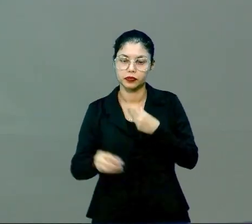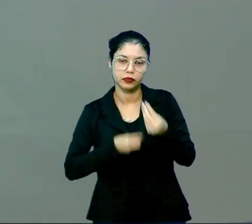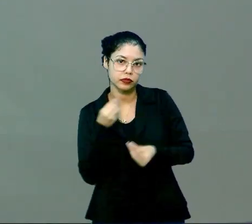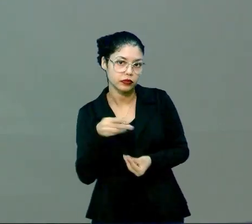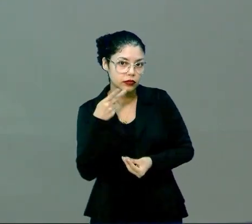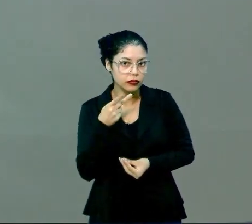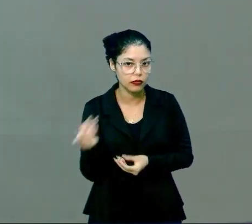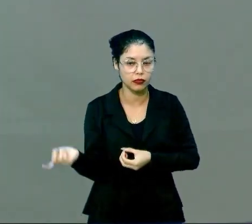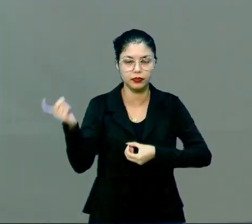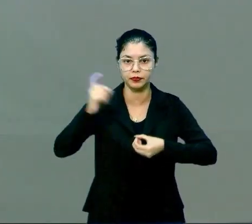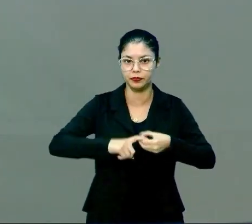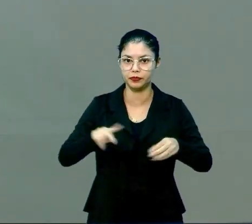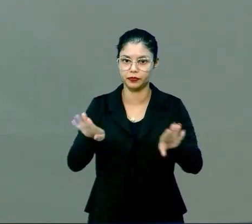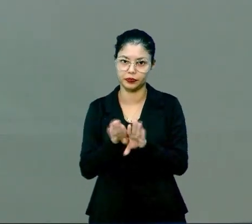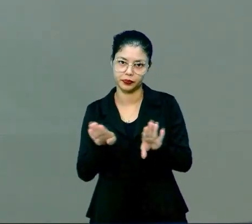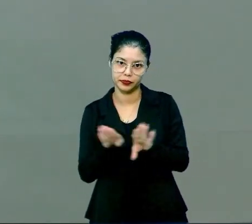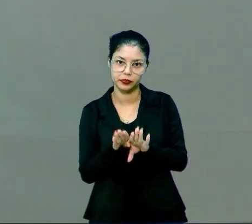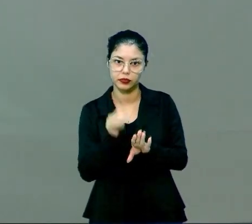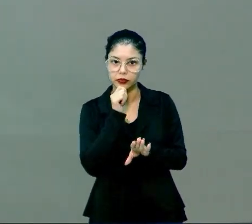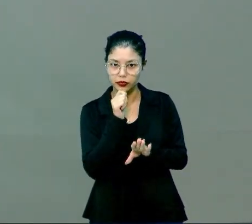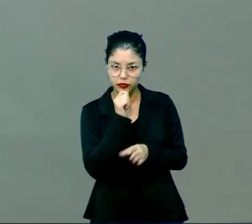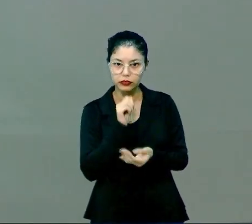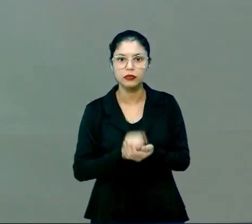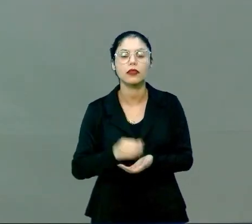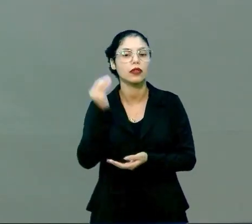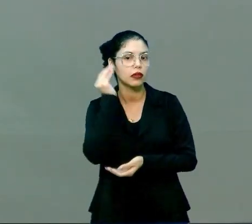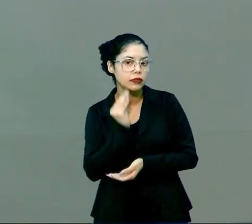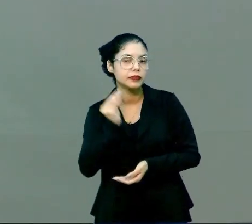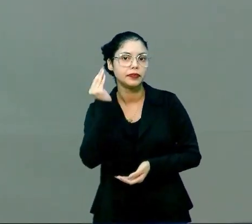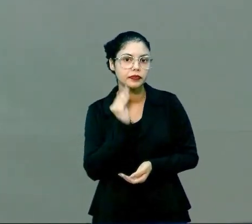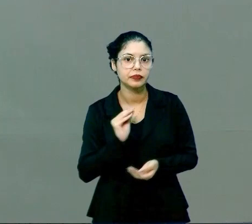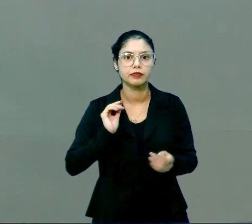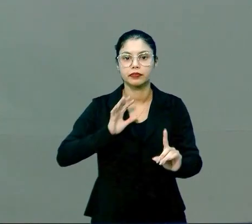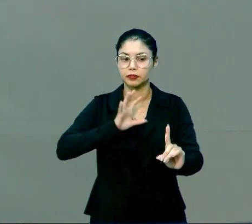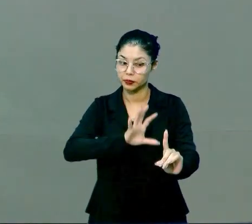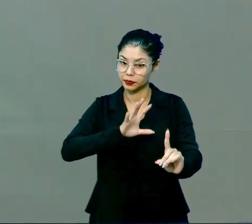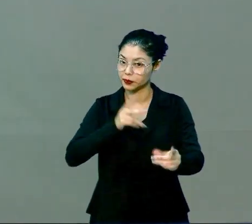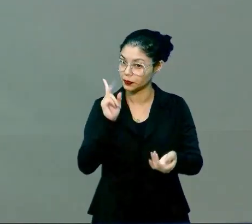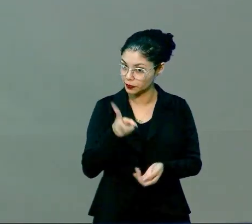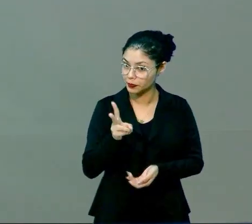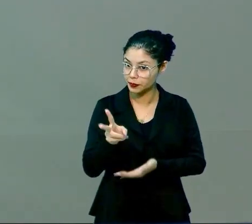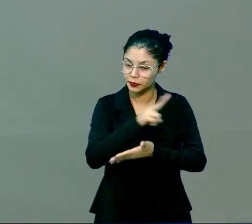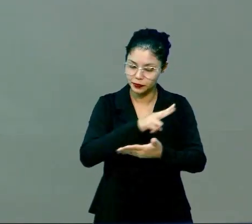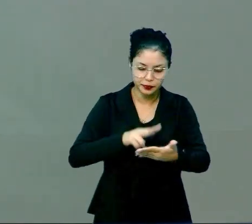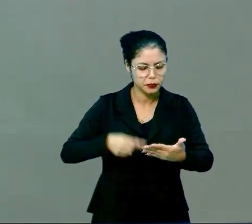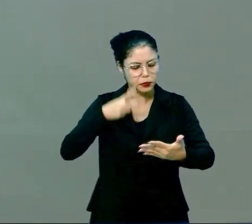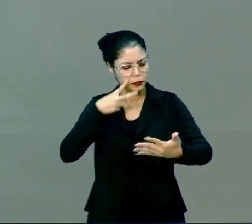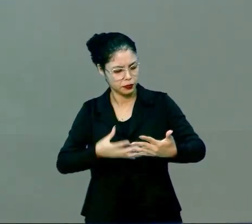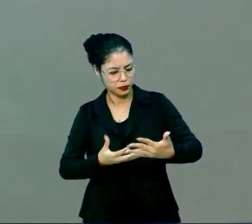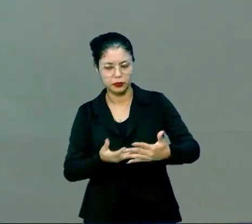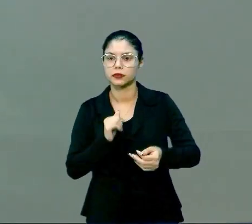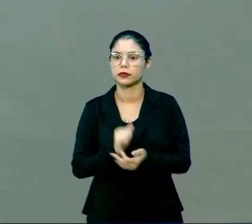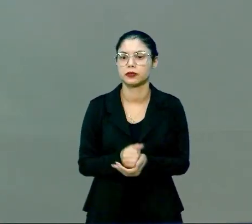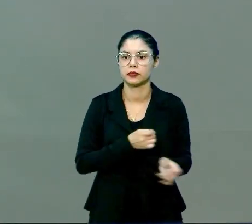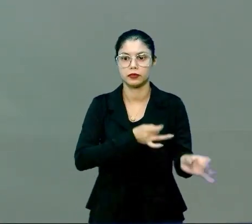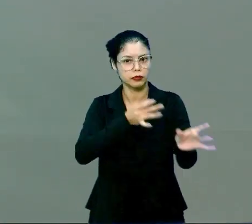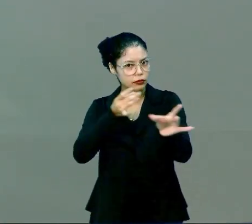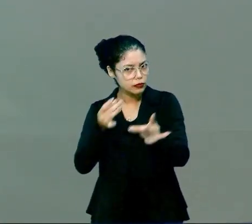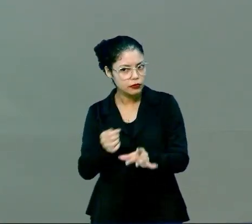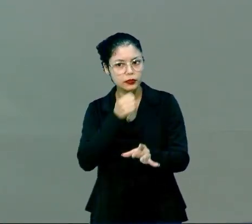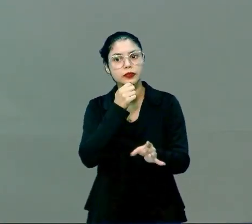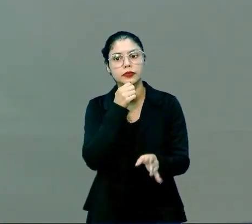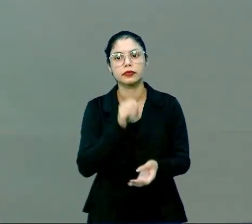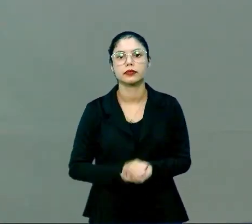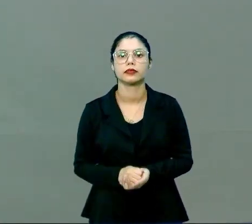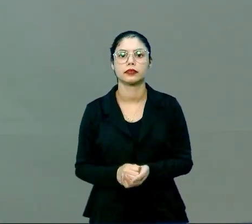como eu sempre volto a lembrá-los, nós tentamos persuadir a pessoa que está lendo o nosso texto. Então, o texto ele